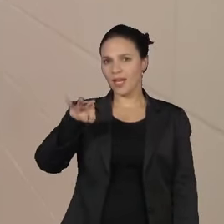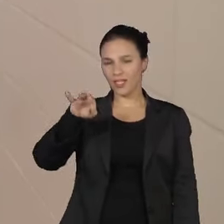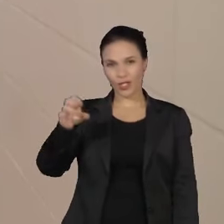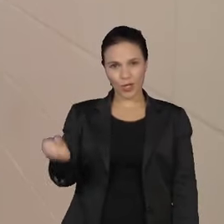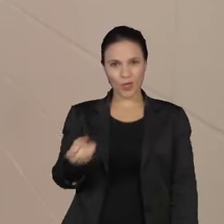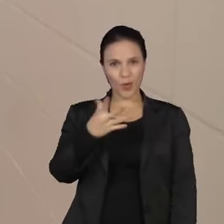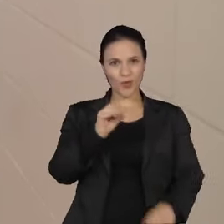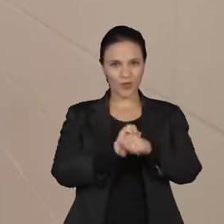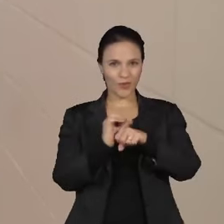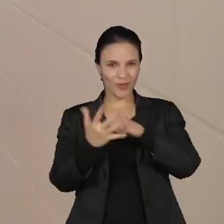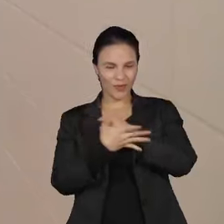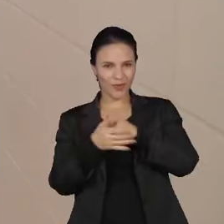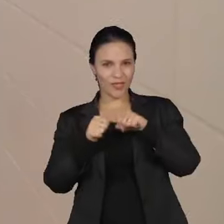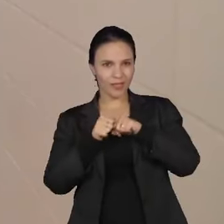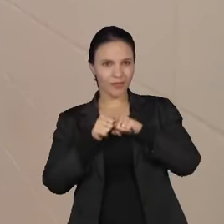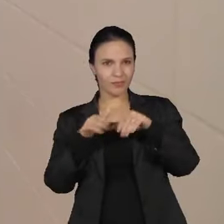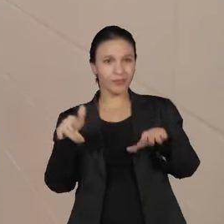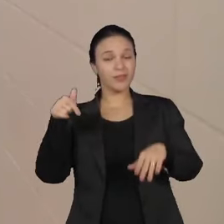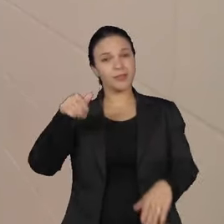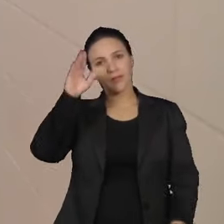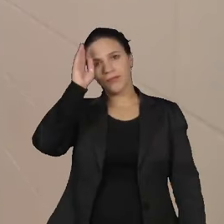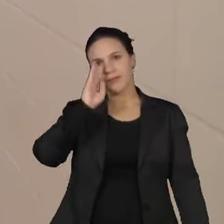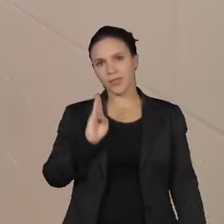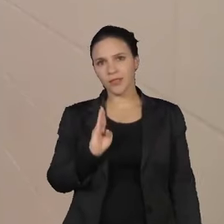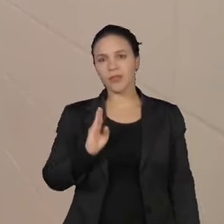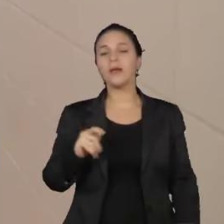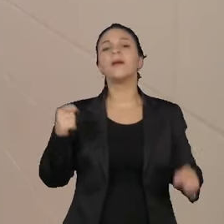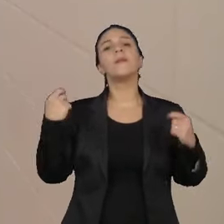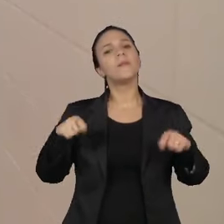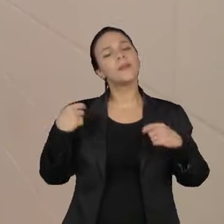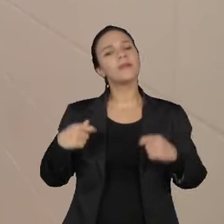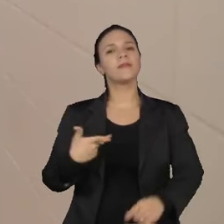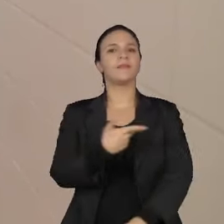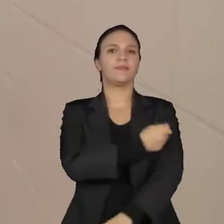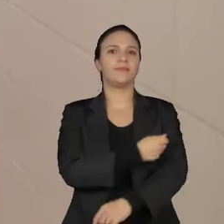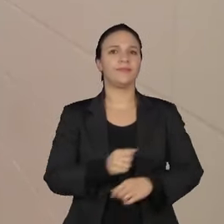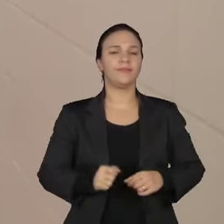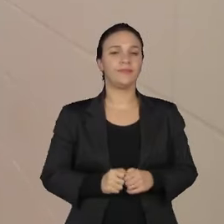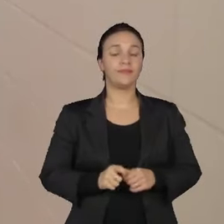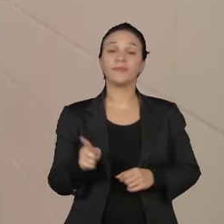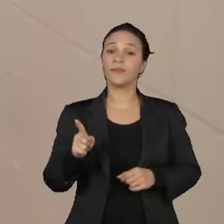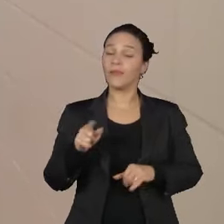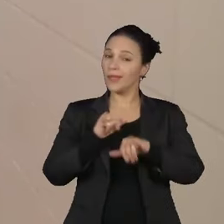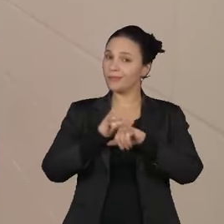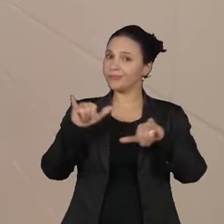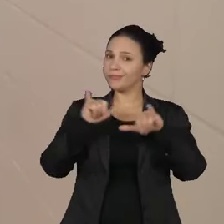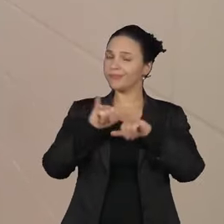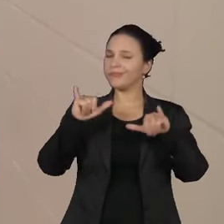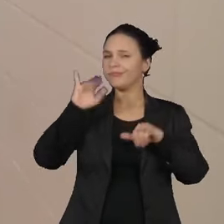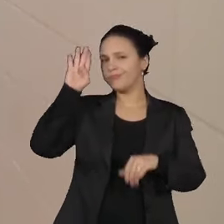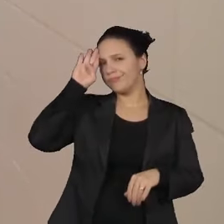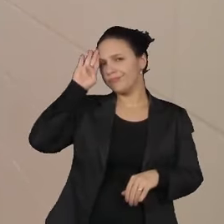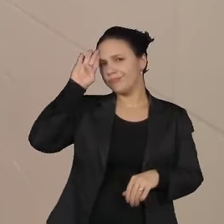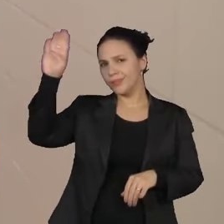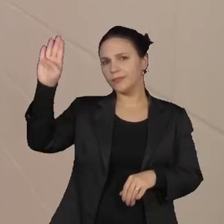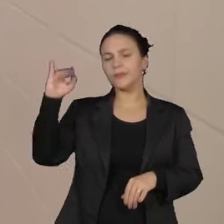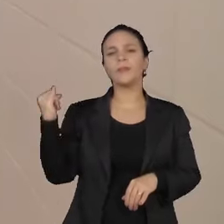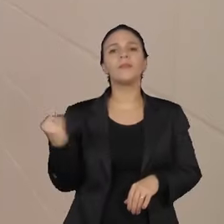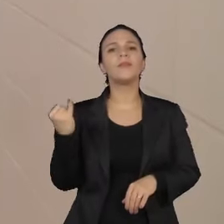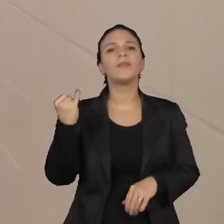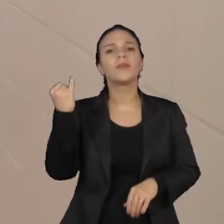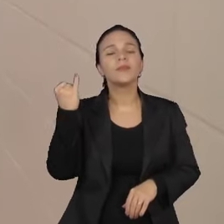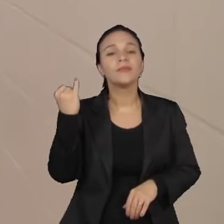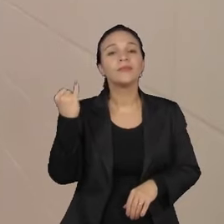contra o coronavírus disponível no Brasil, devem se imunizar. E esse alerta é especialmente importante